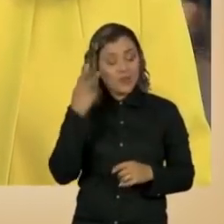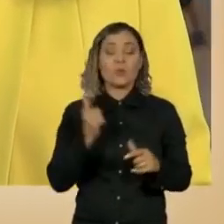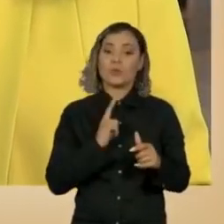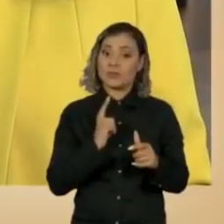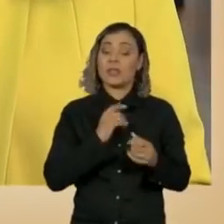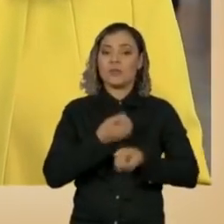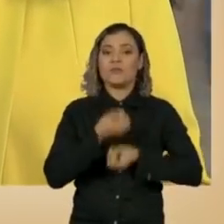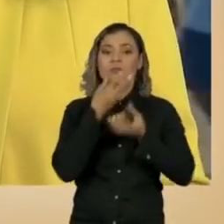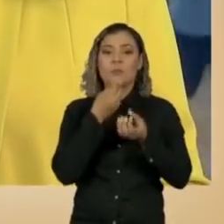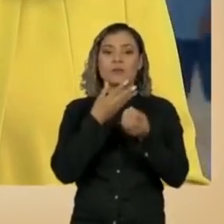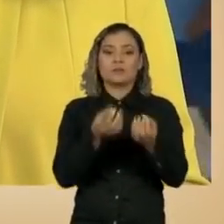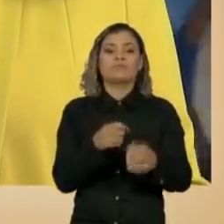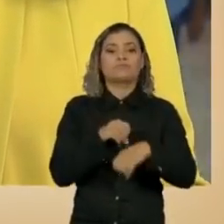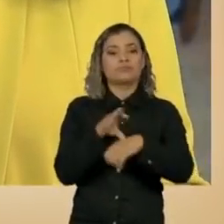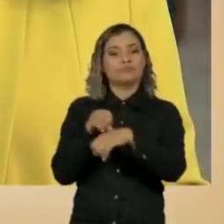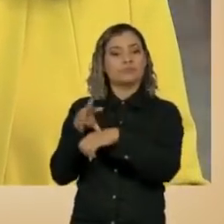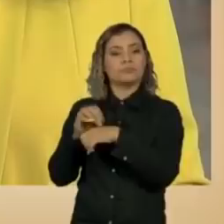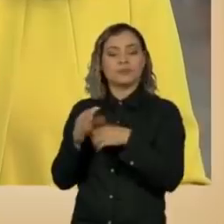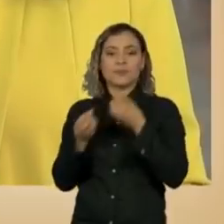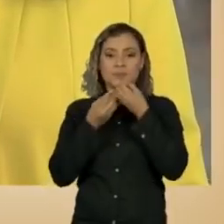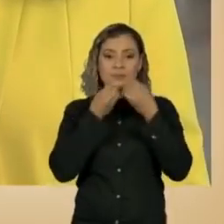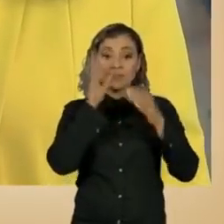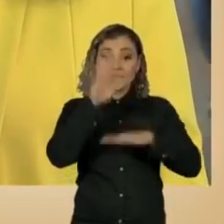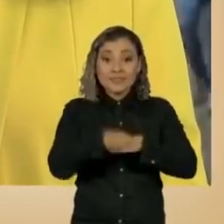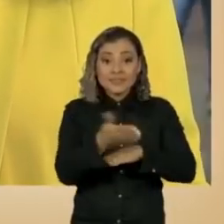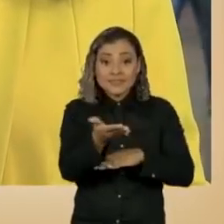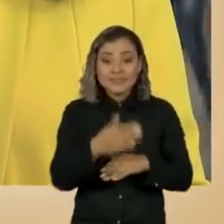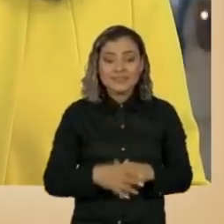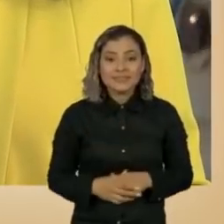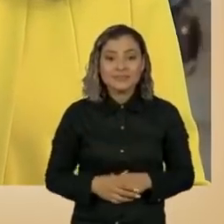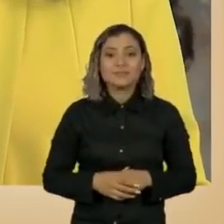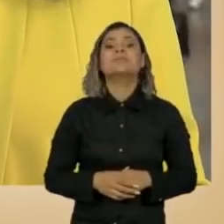mais informações. Boa tarde, Laís.